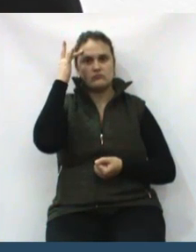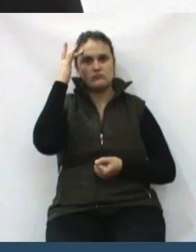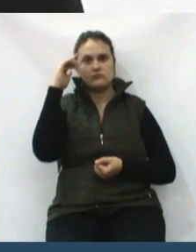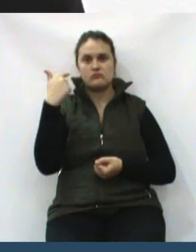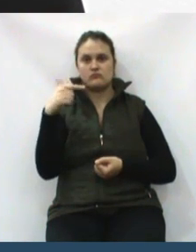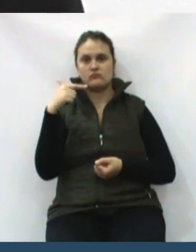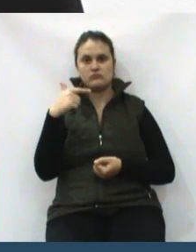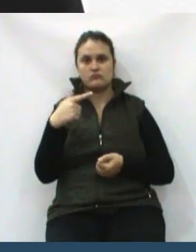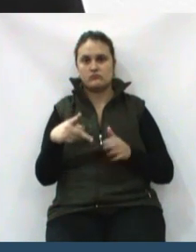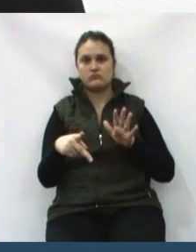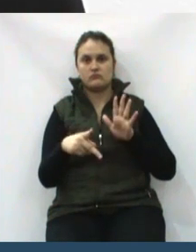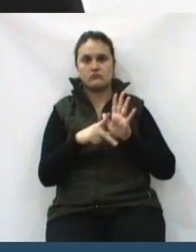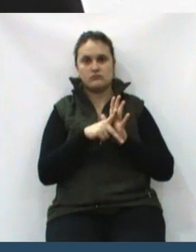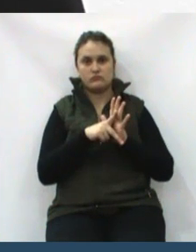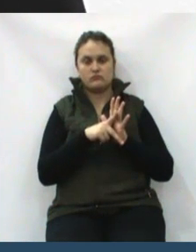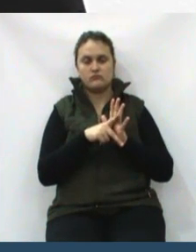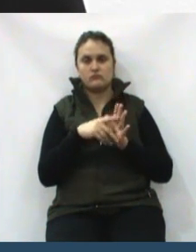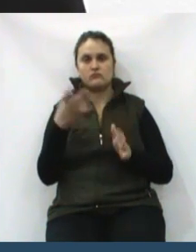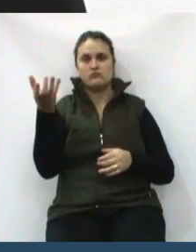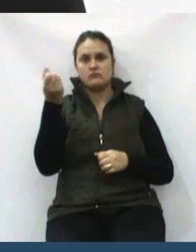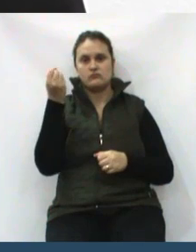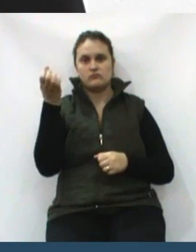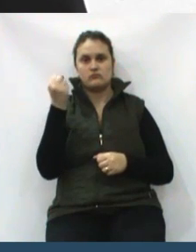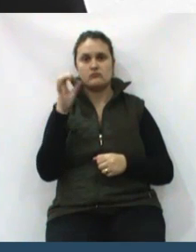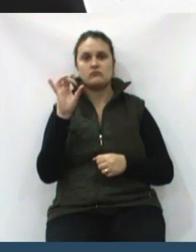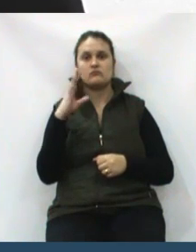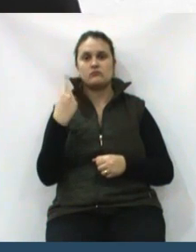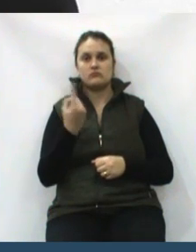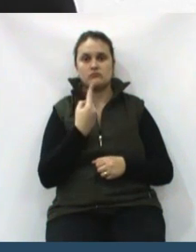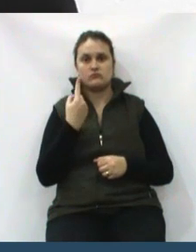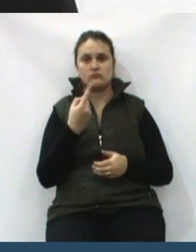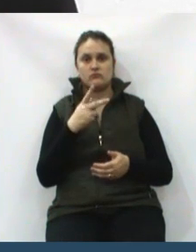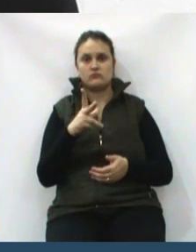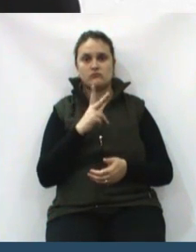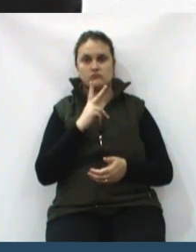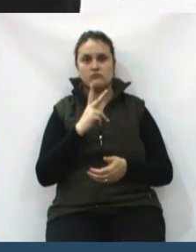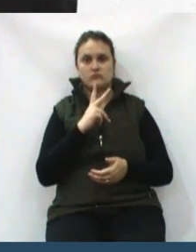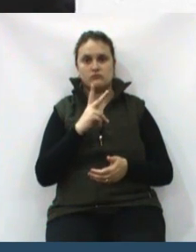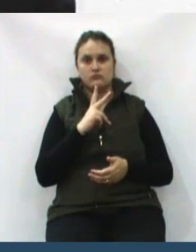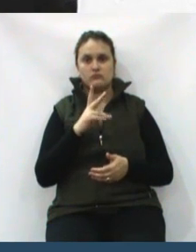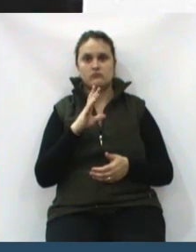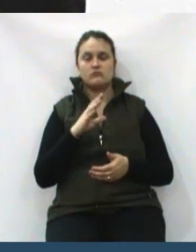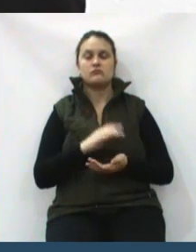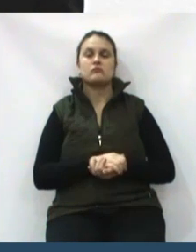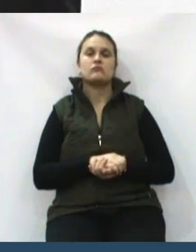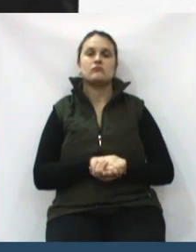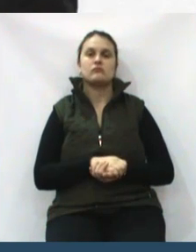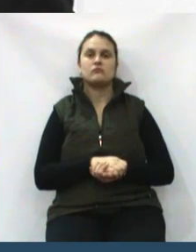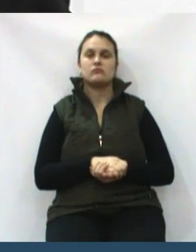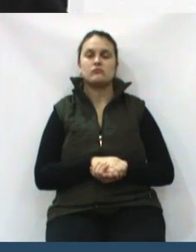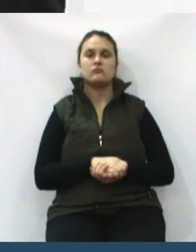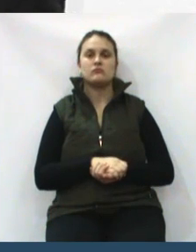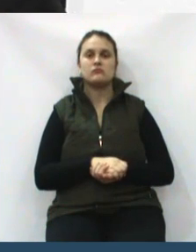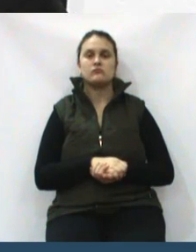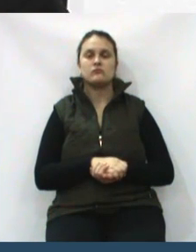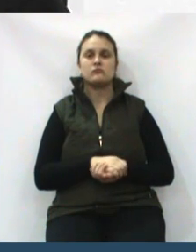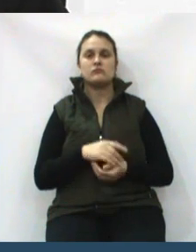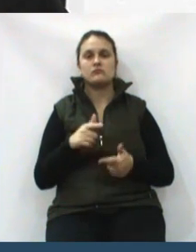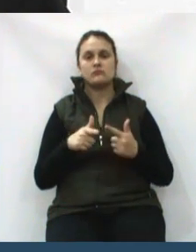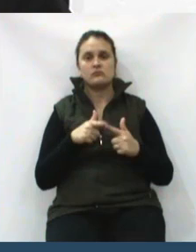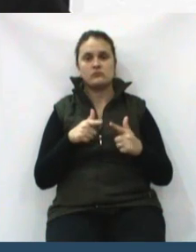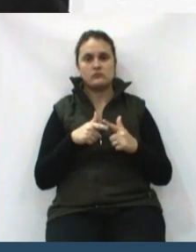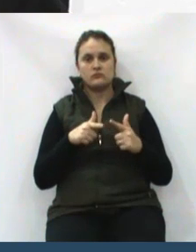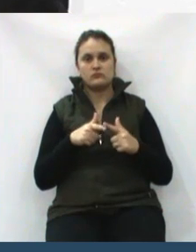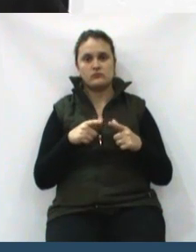não têm regime próprio de previdência social, e sim o regime geral de previdência social. O problema